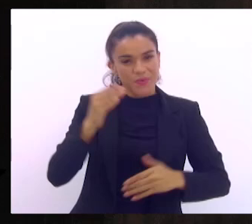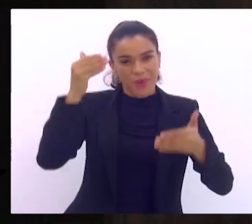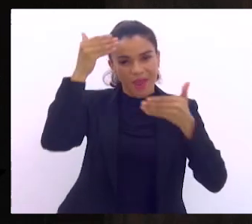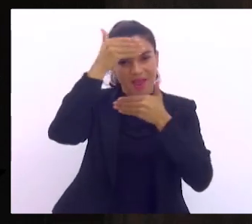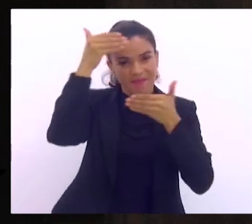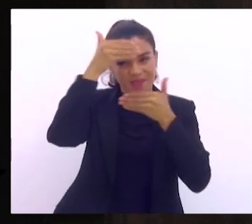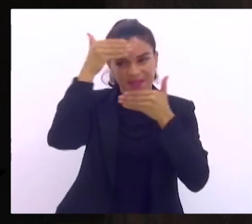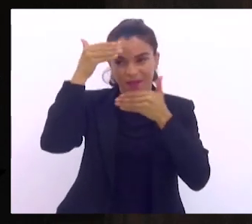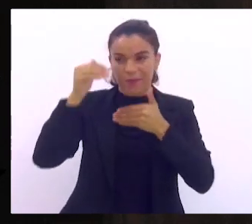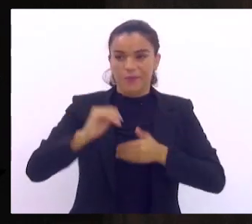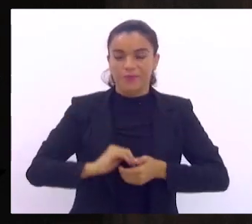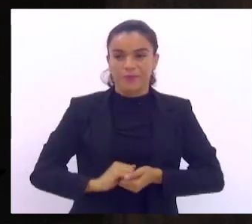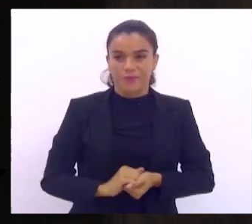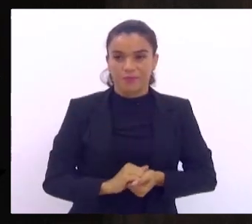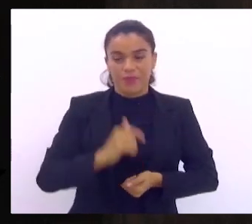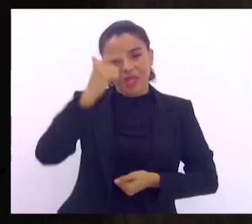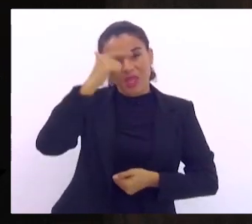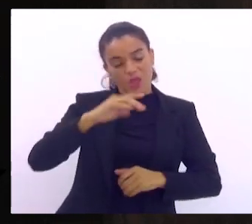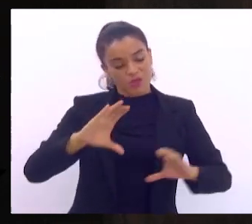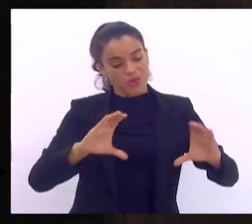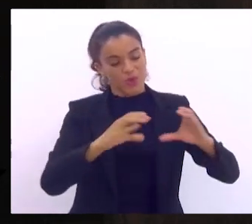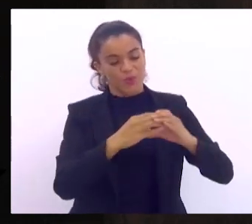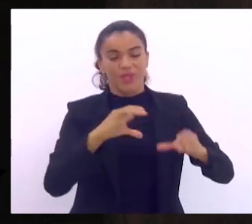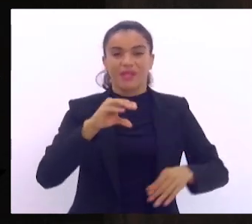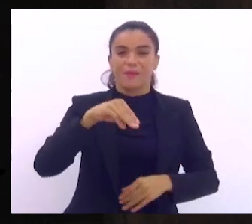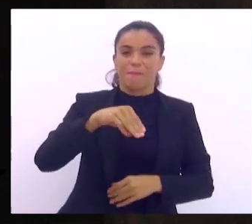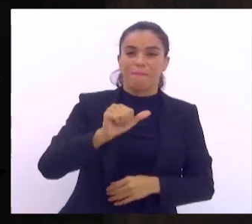realidade. Eu sou da comunidade da Maré.